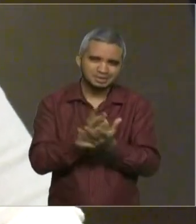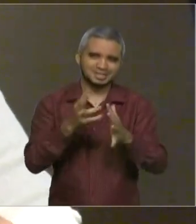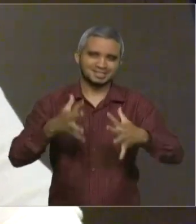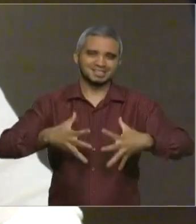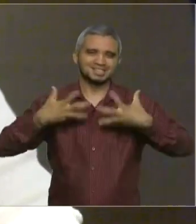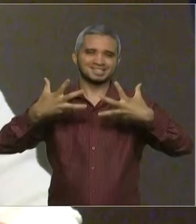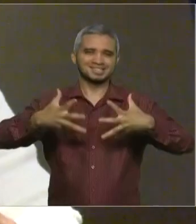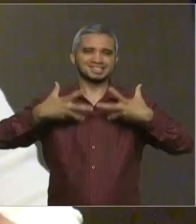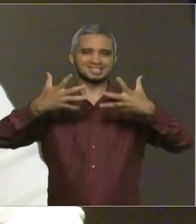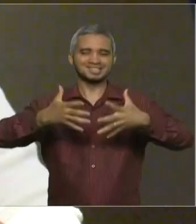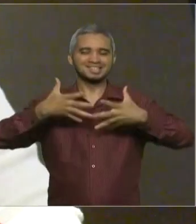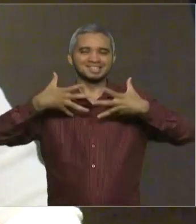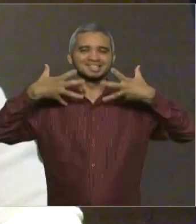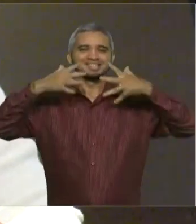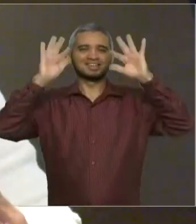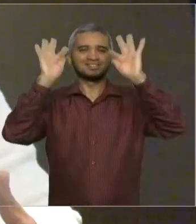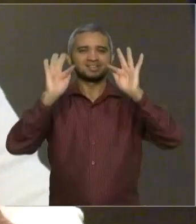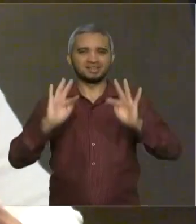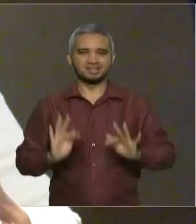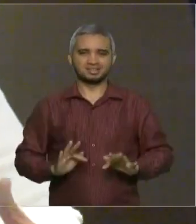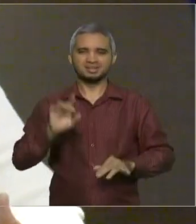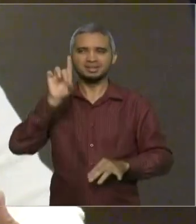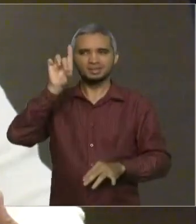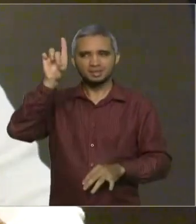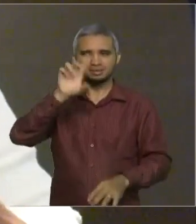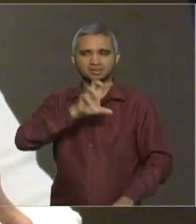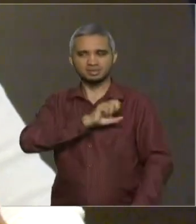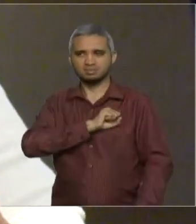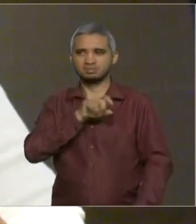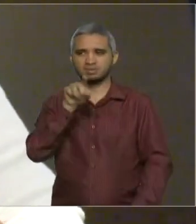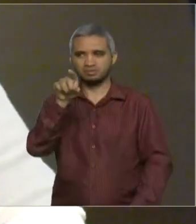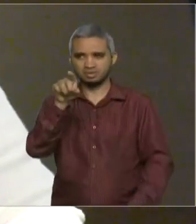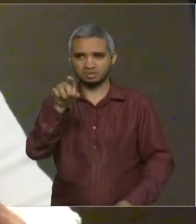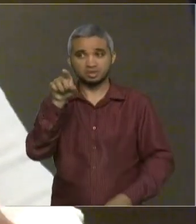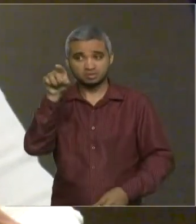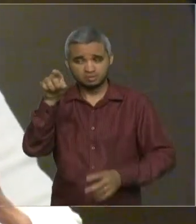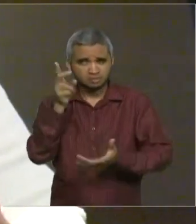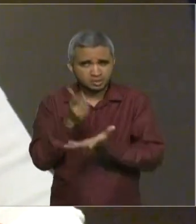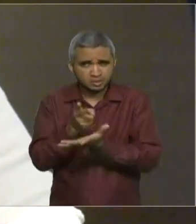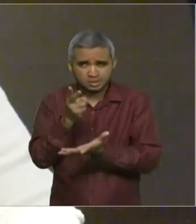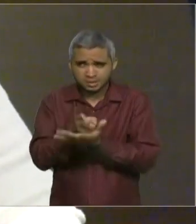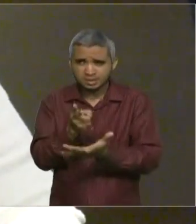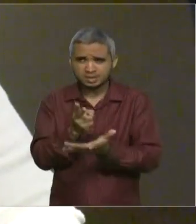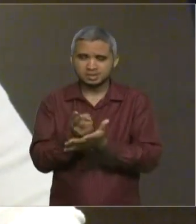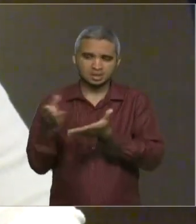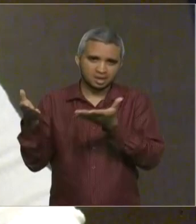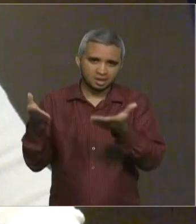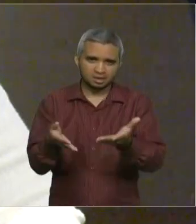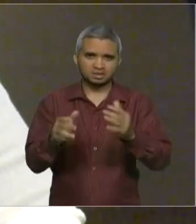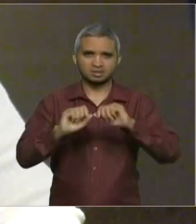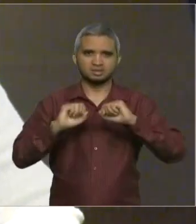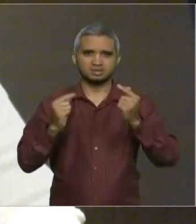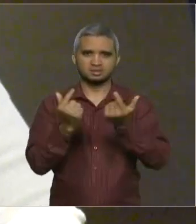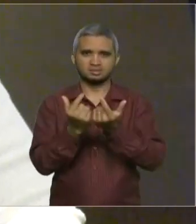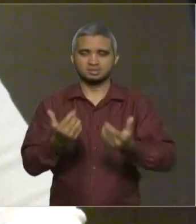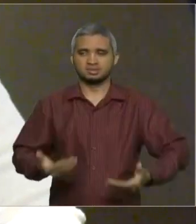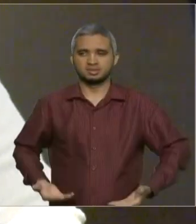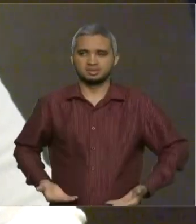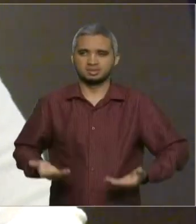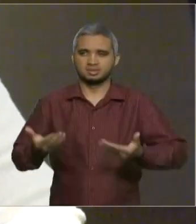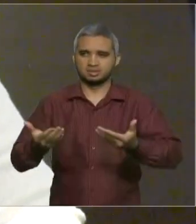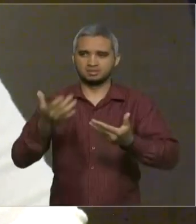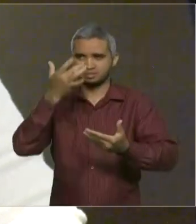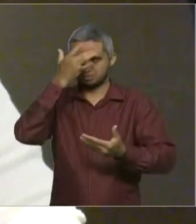Deus realmente lhe ama muito, e você está aqui sempre, é para servir as pessoas e vai fazer uma grande